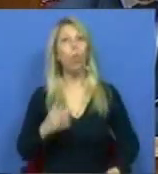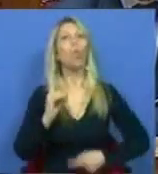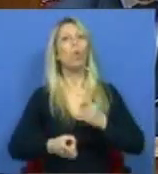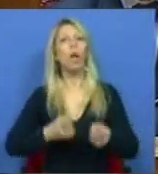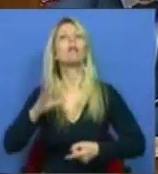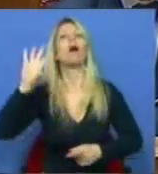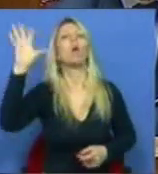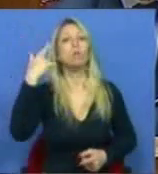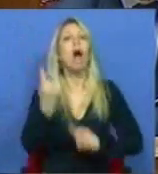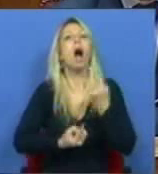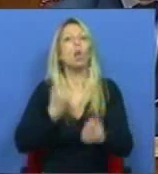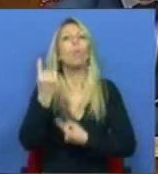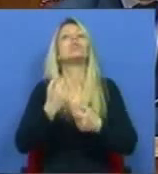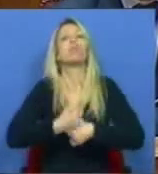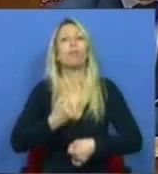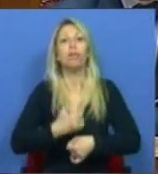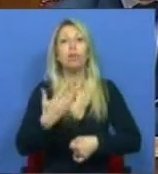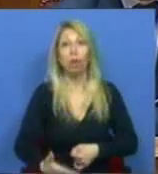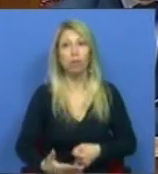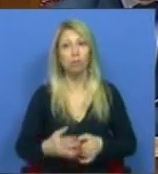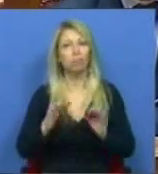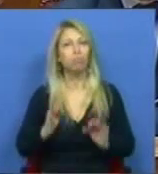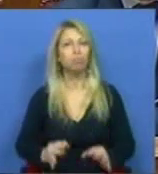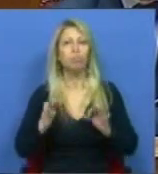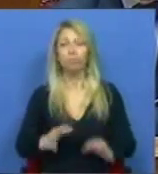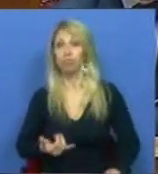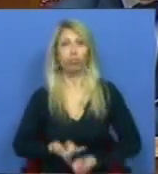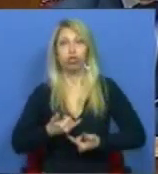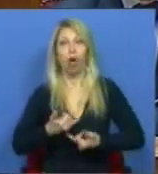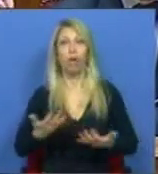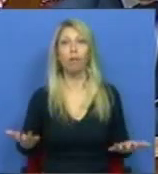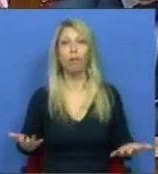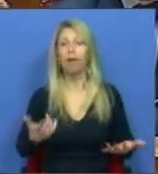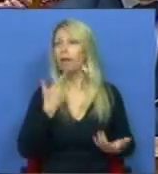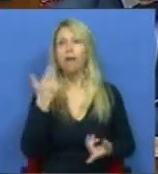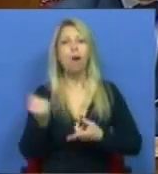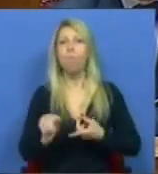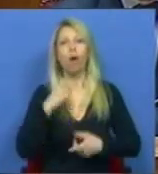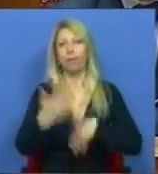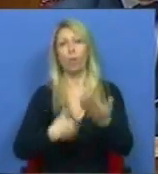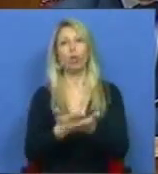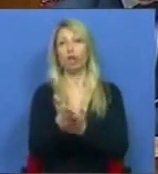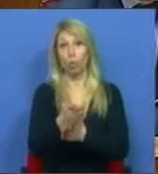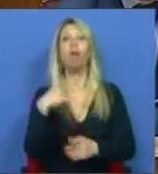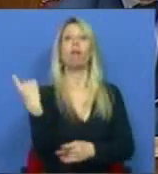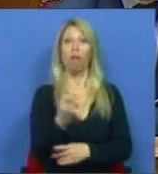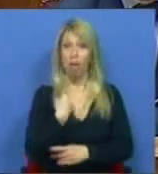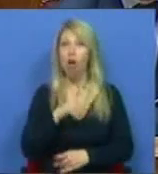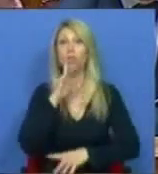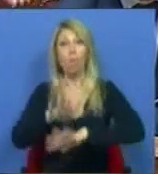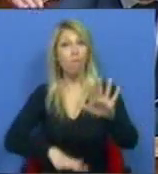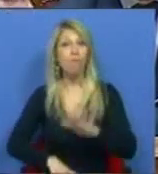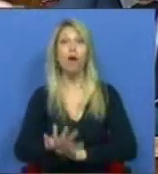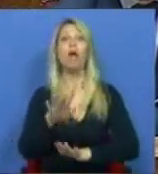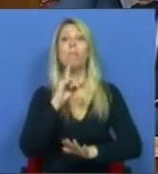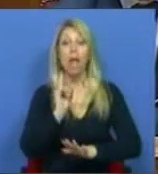em algumas profissões é verdadeiramente chocante. Não pode continuar e nós vamos agir para que isso